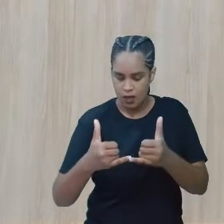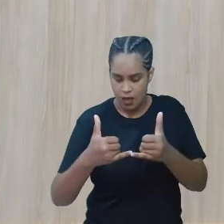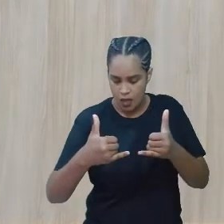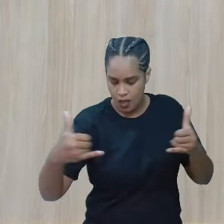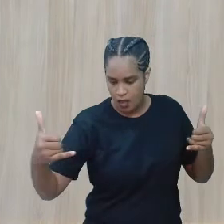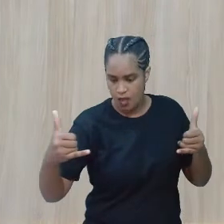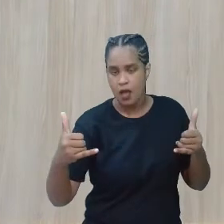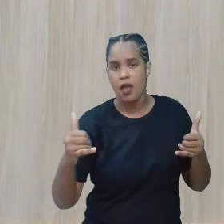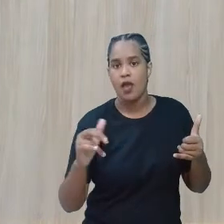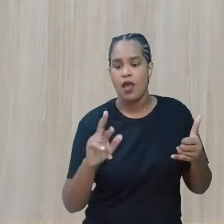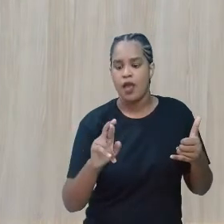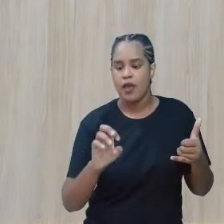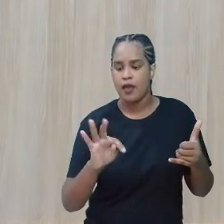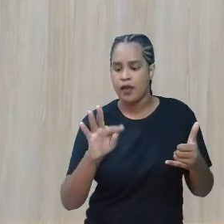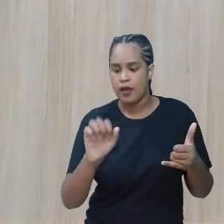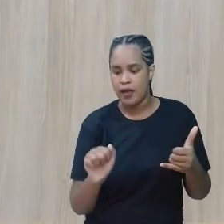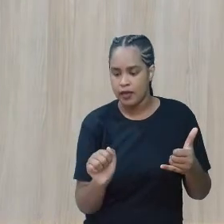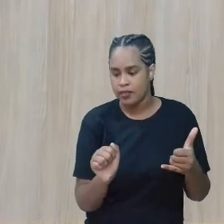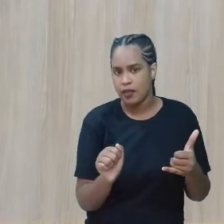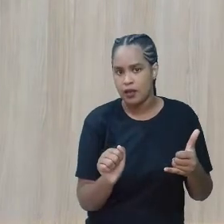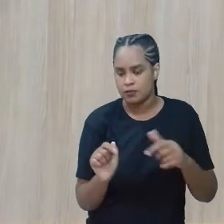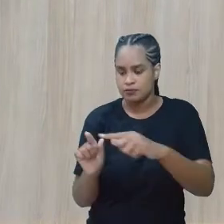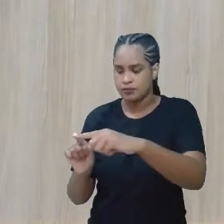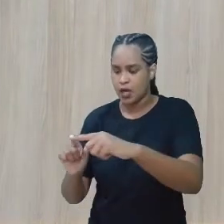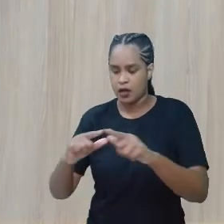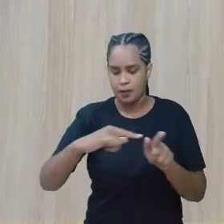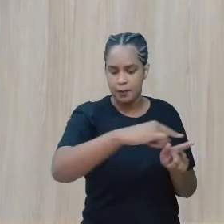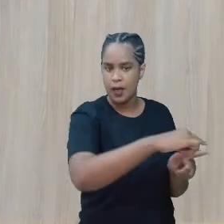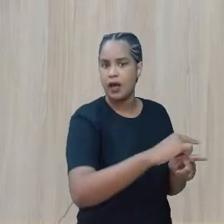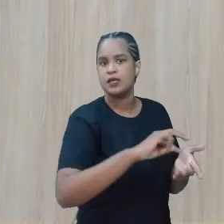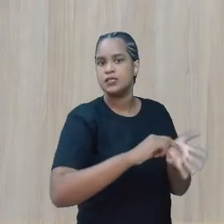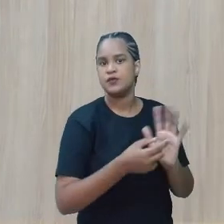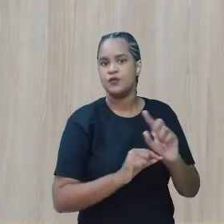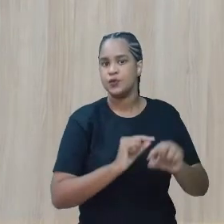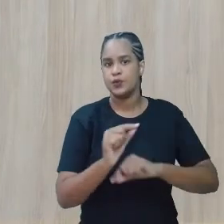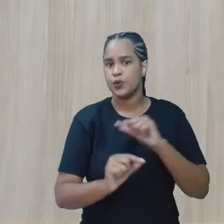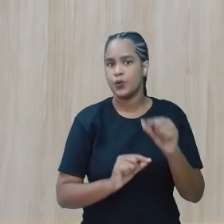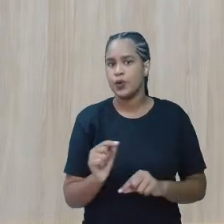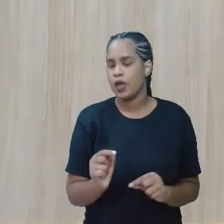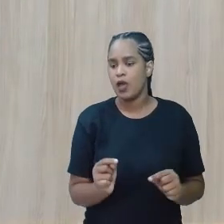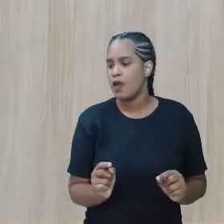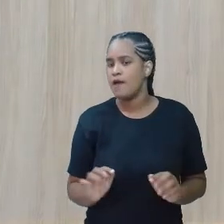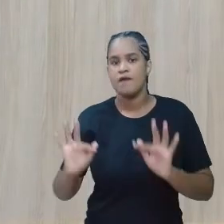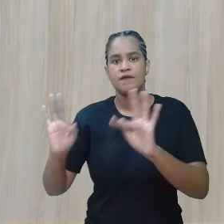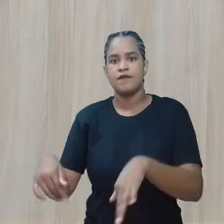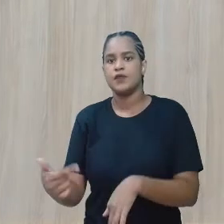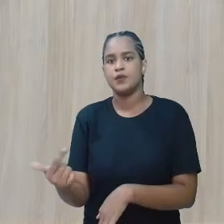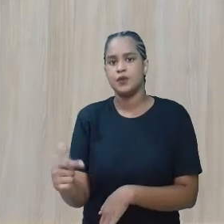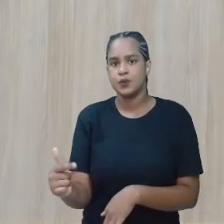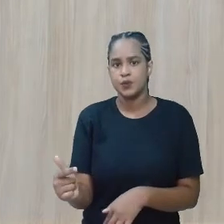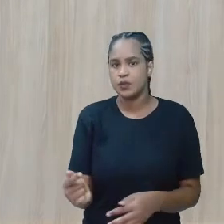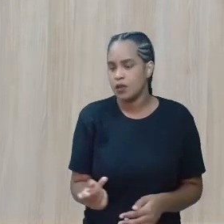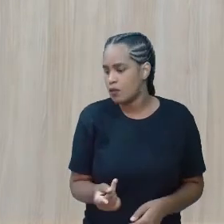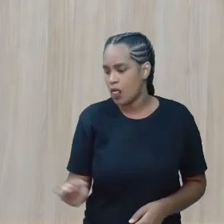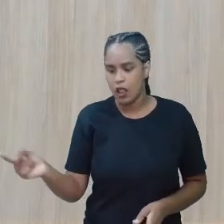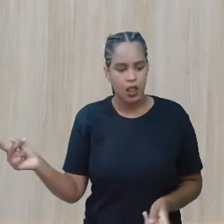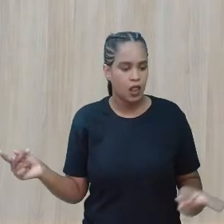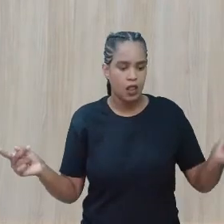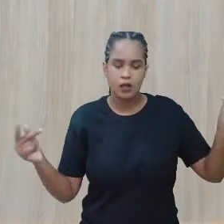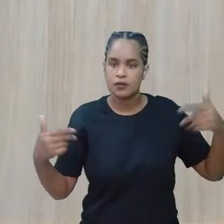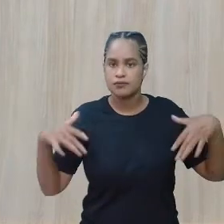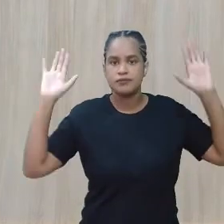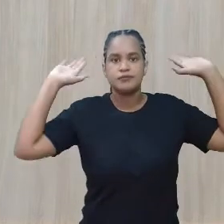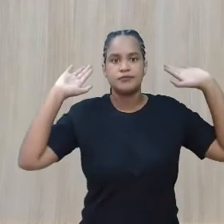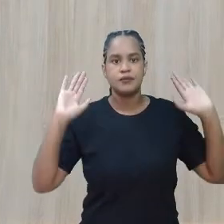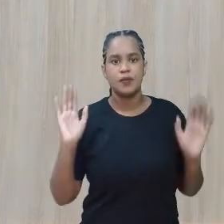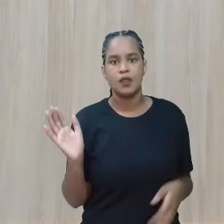sem destino, né? Saí, estou sem destino. Na semi-reta, eu cheguei num ponto ali, marquei ele como a origem também e estou sem destino,